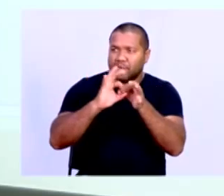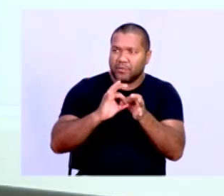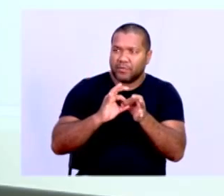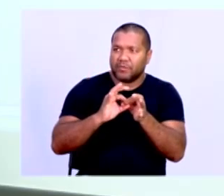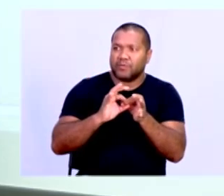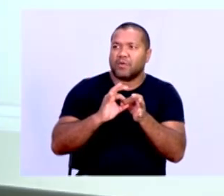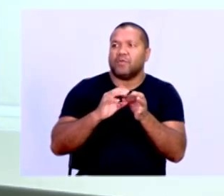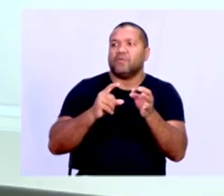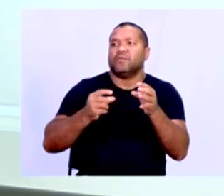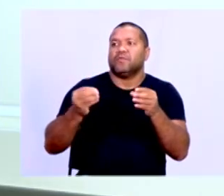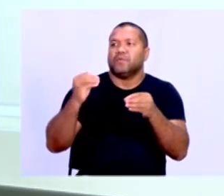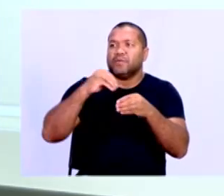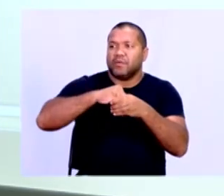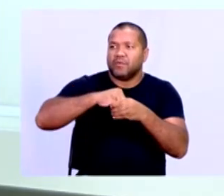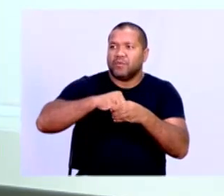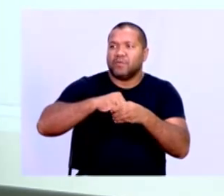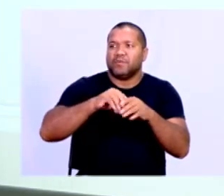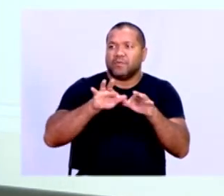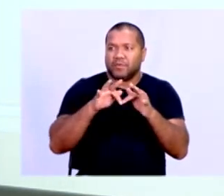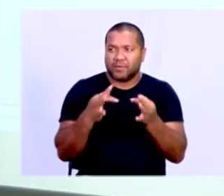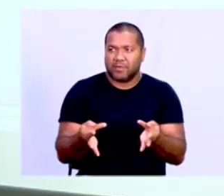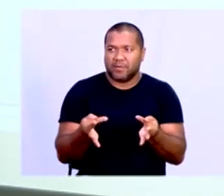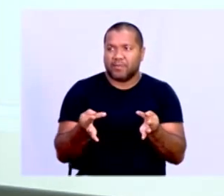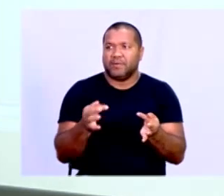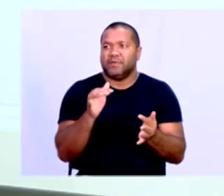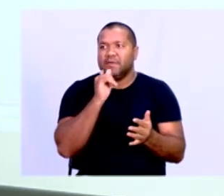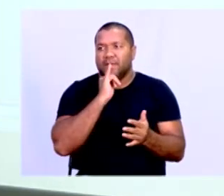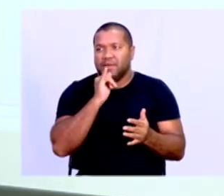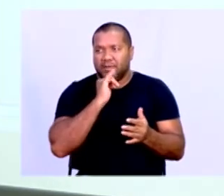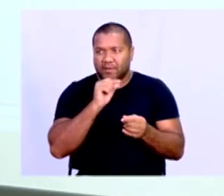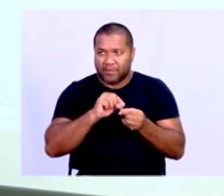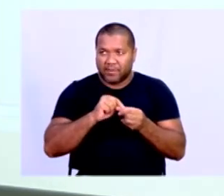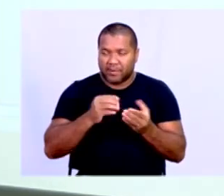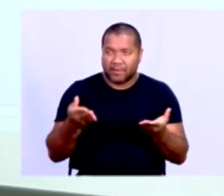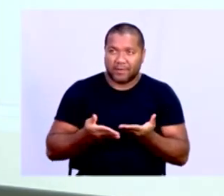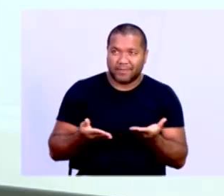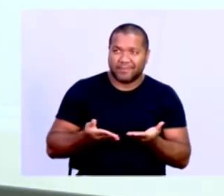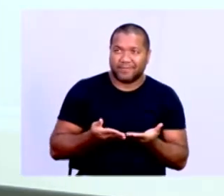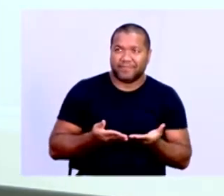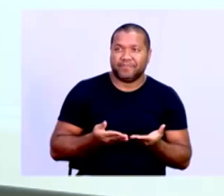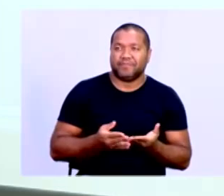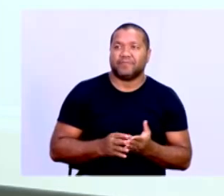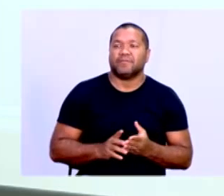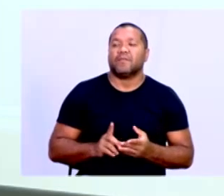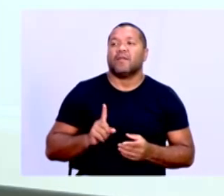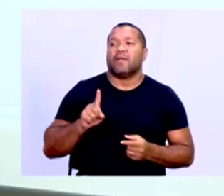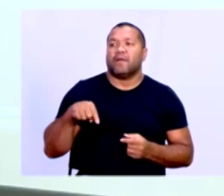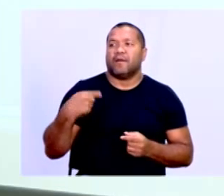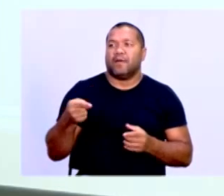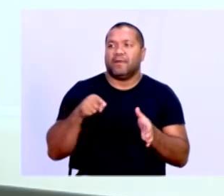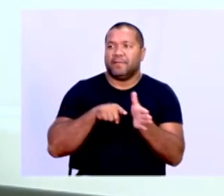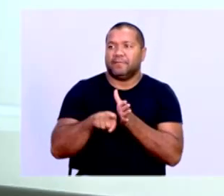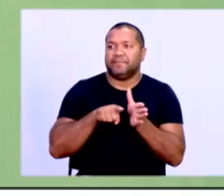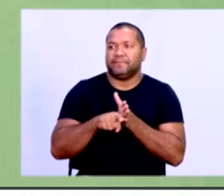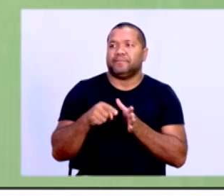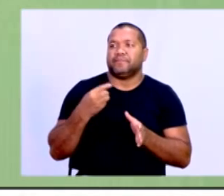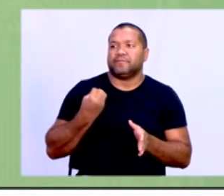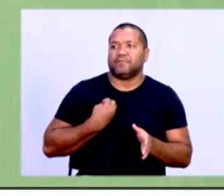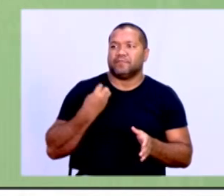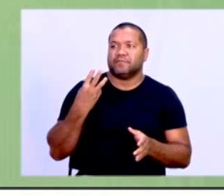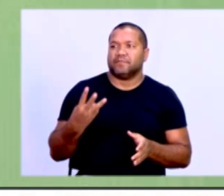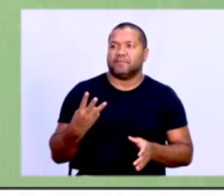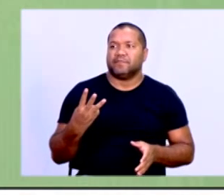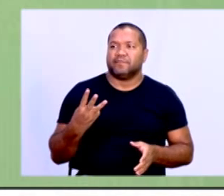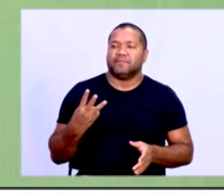só num simples exemplo que nós fizemos agora. Vamos à nossa próxima questão,